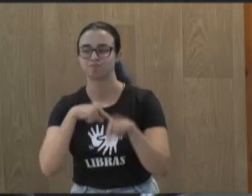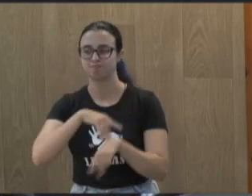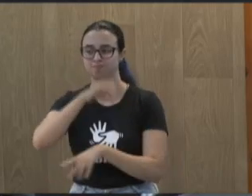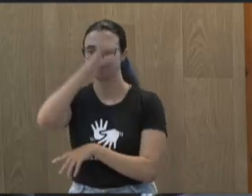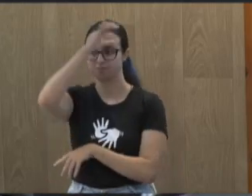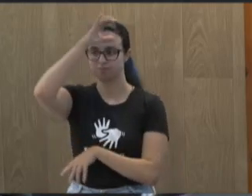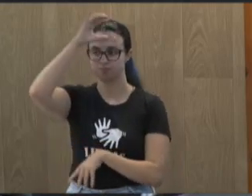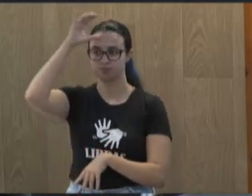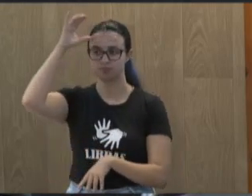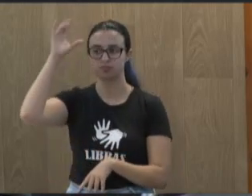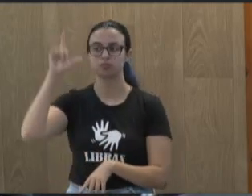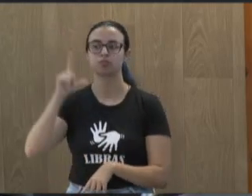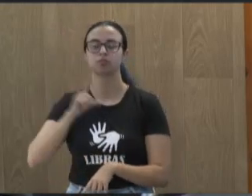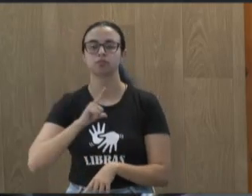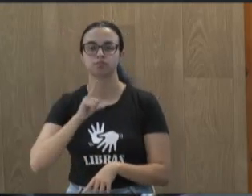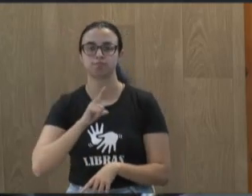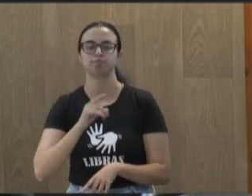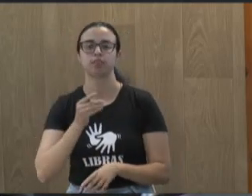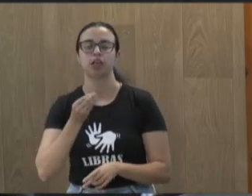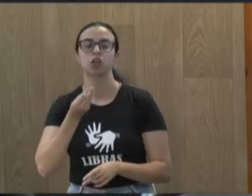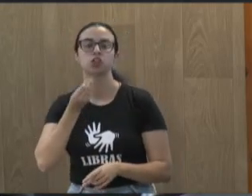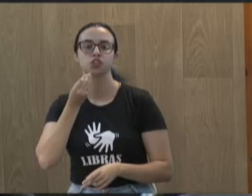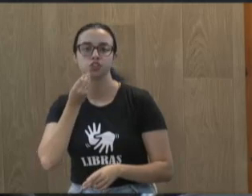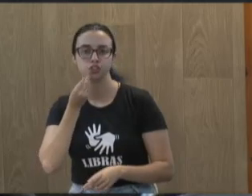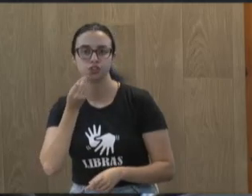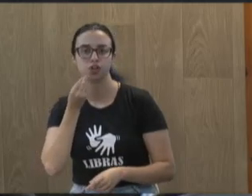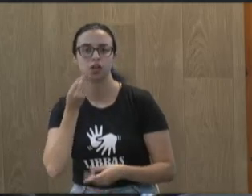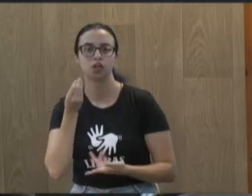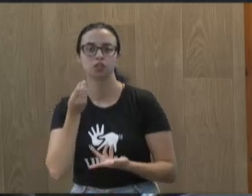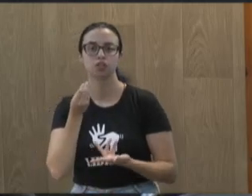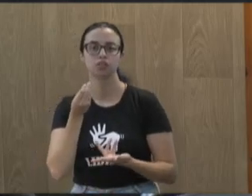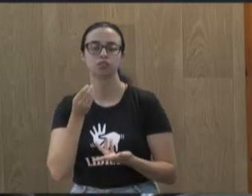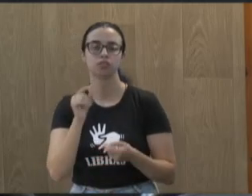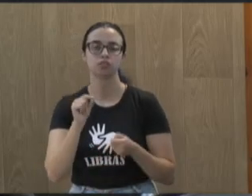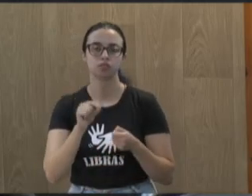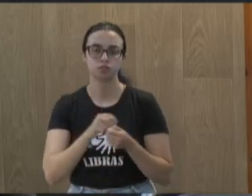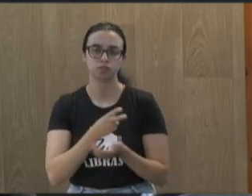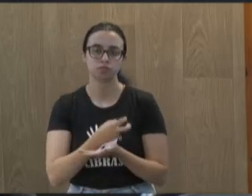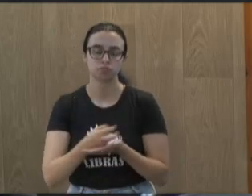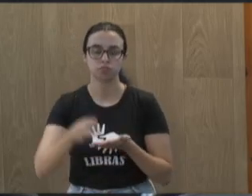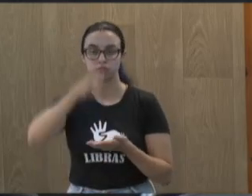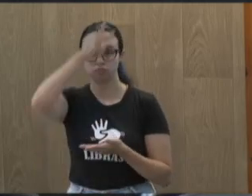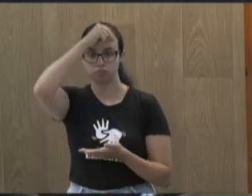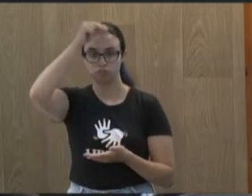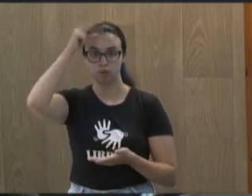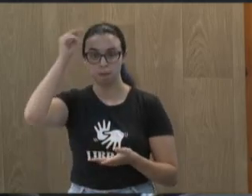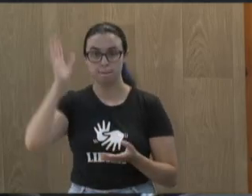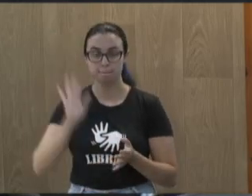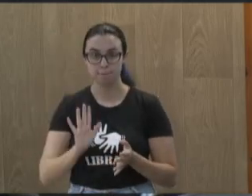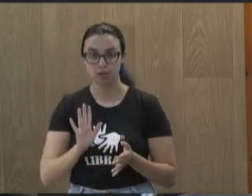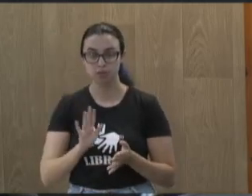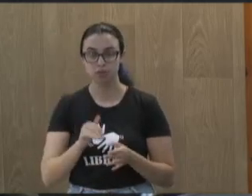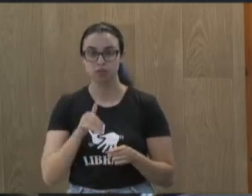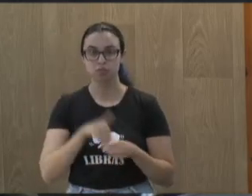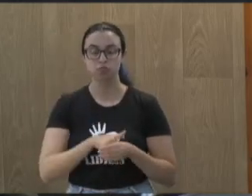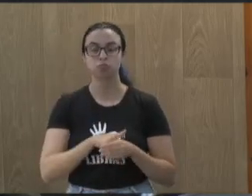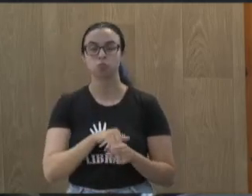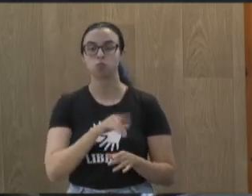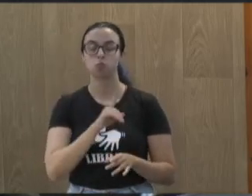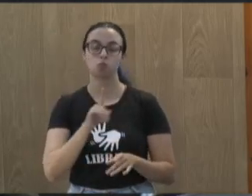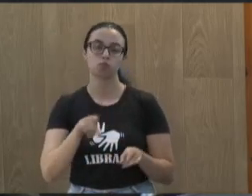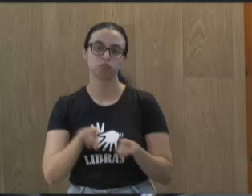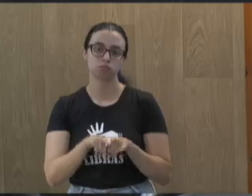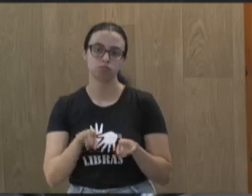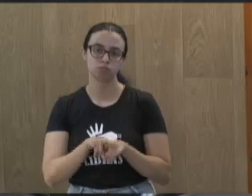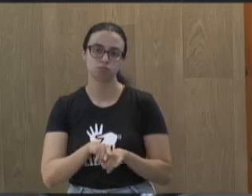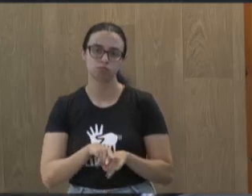teve oportunidade, já teve embasamento para o mesmo pedido e ele foi negado. Foi na época da CPI da